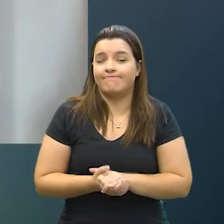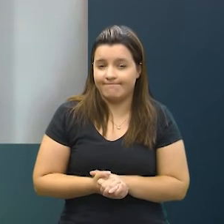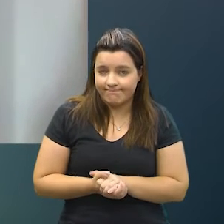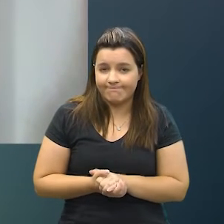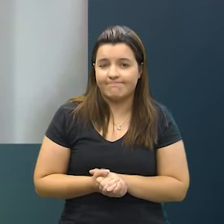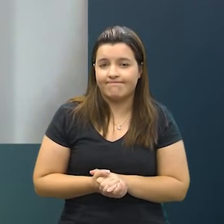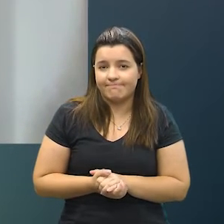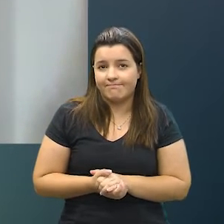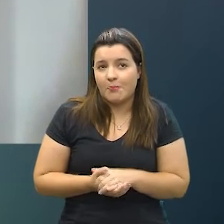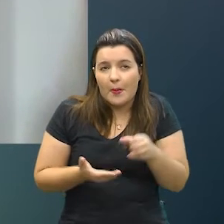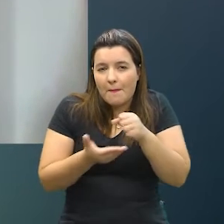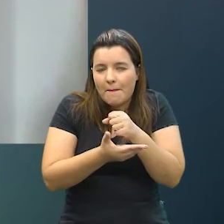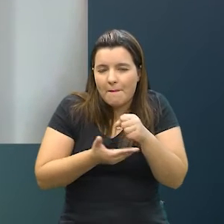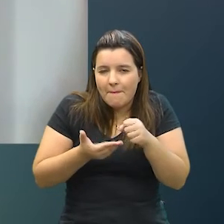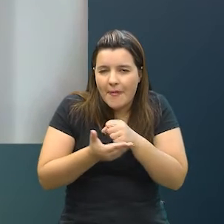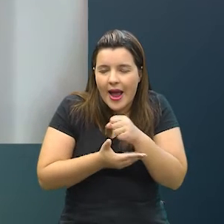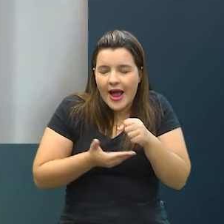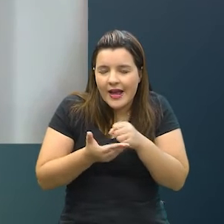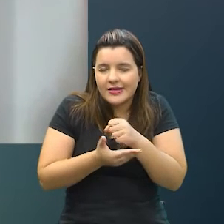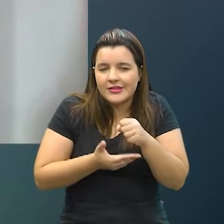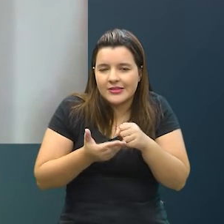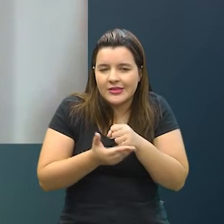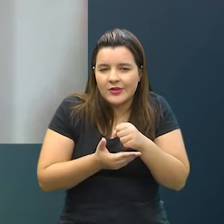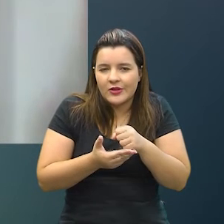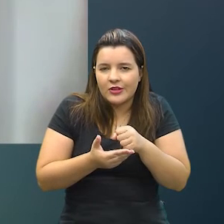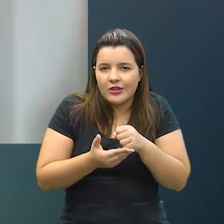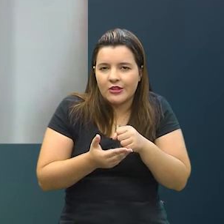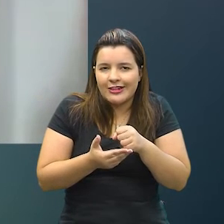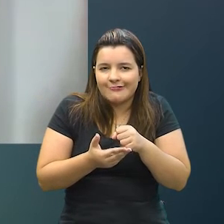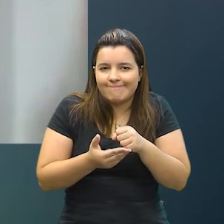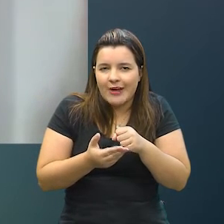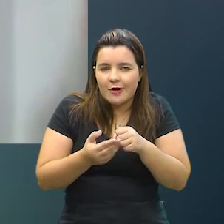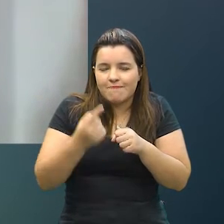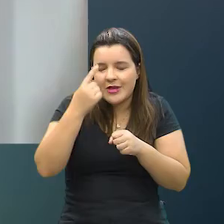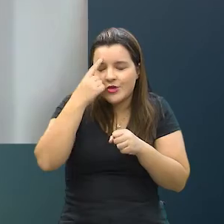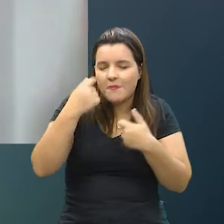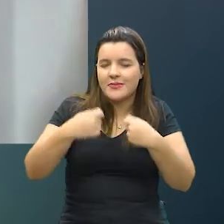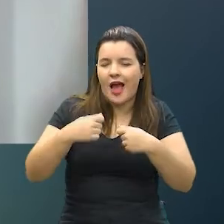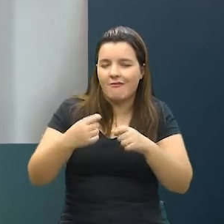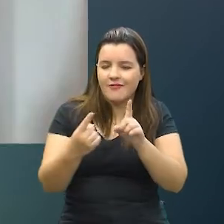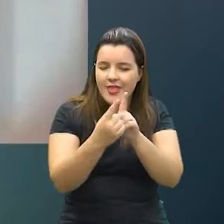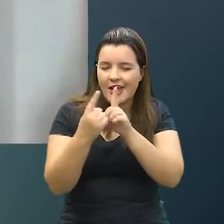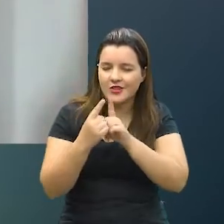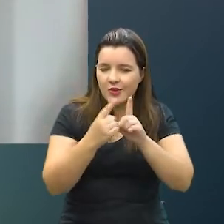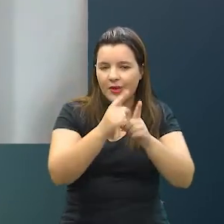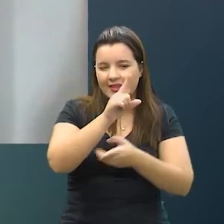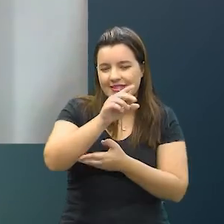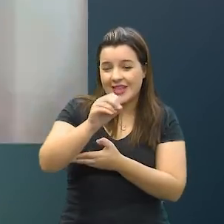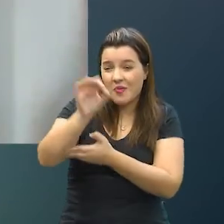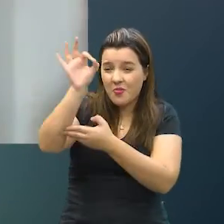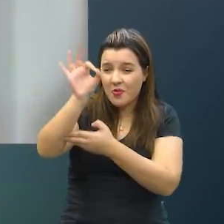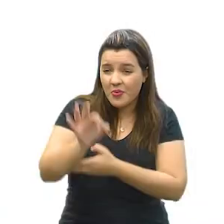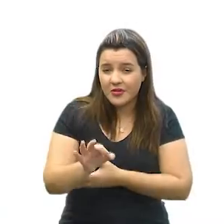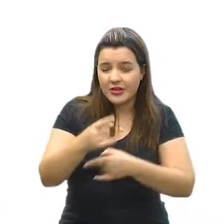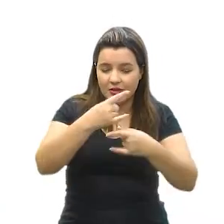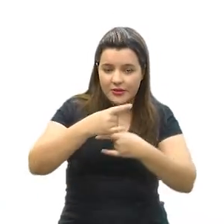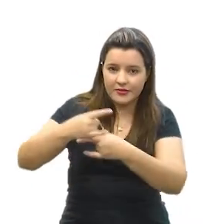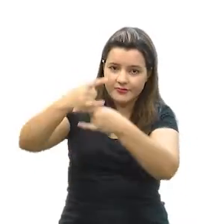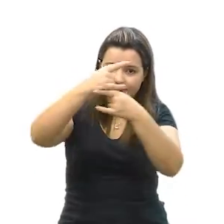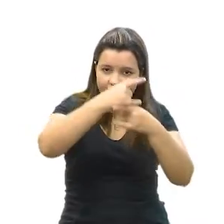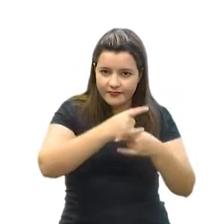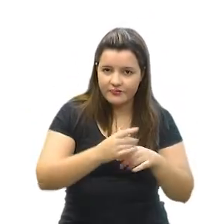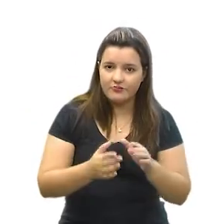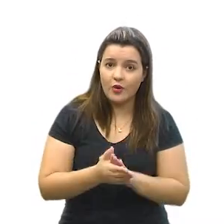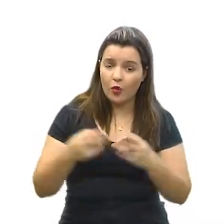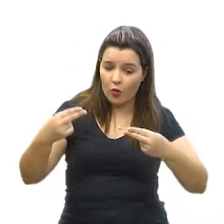gente basicamente foi para um atendimento 100% digital. Então, hoje, quando você entra, por exemplo, no site, numa rede social